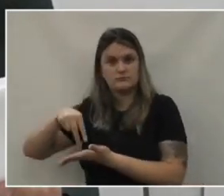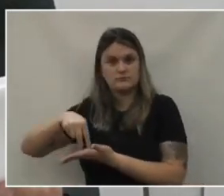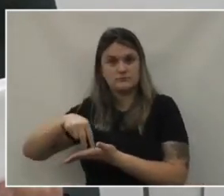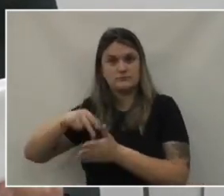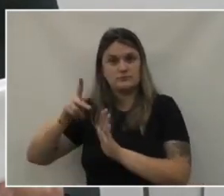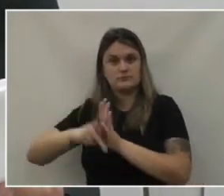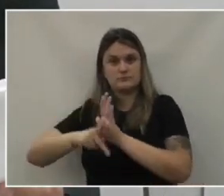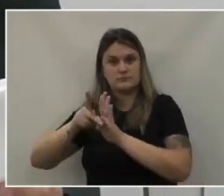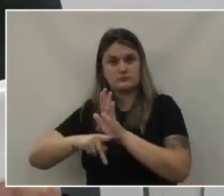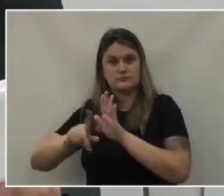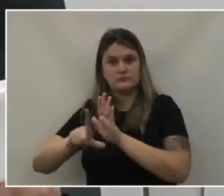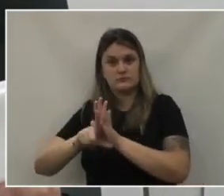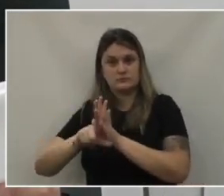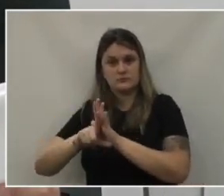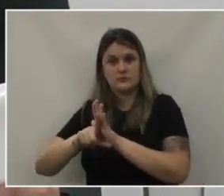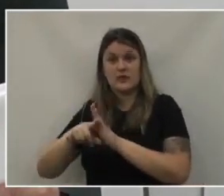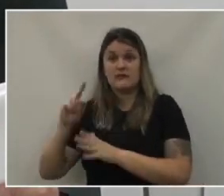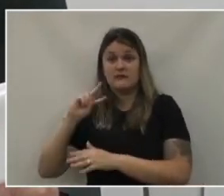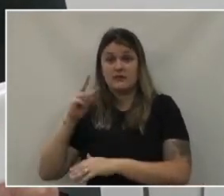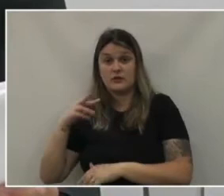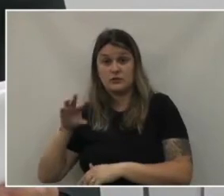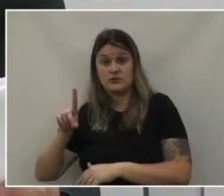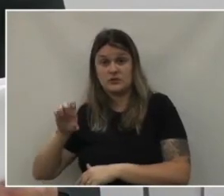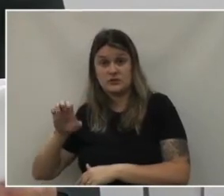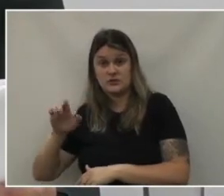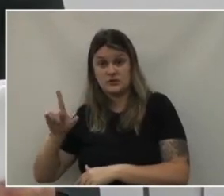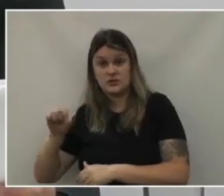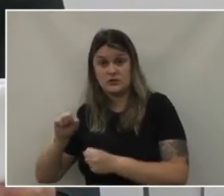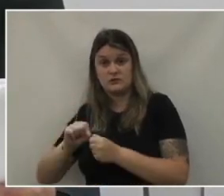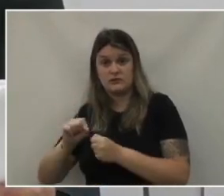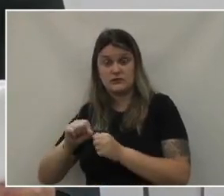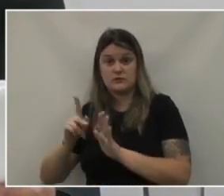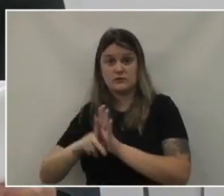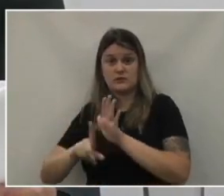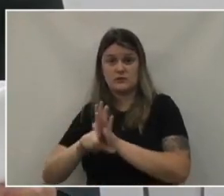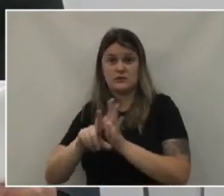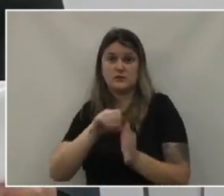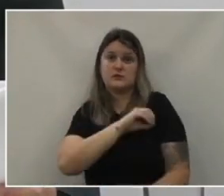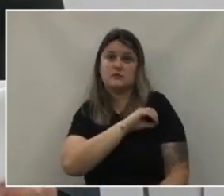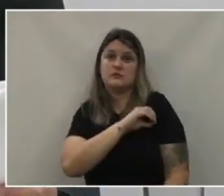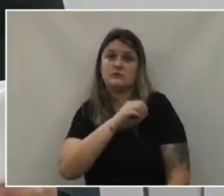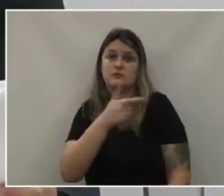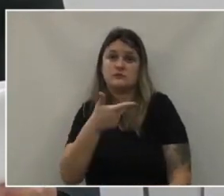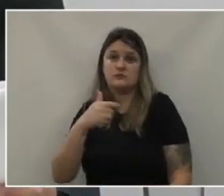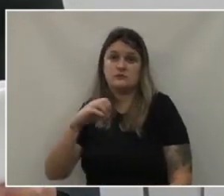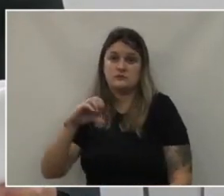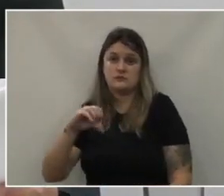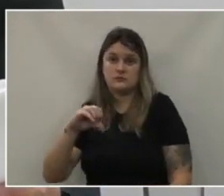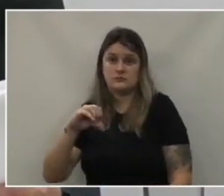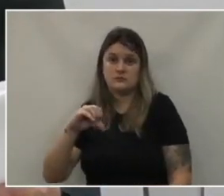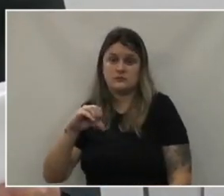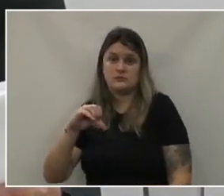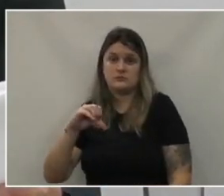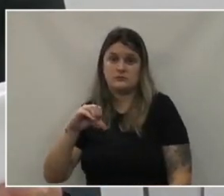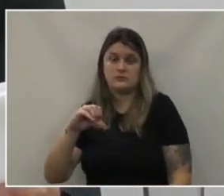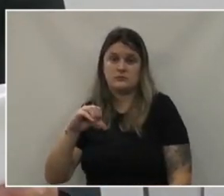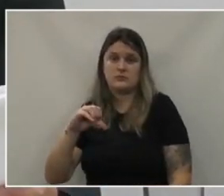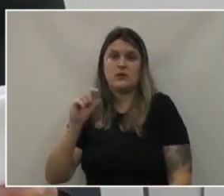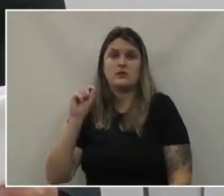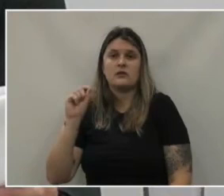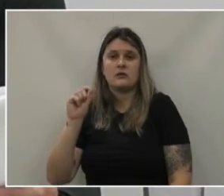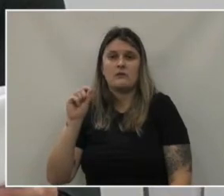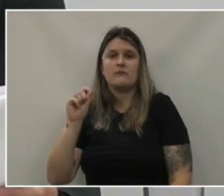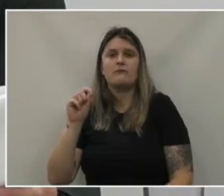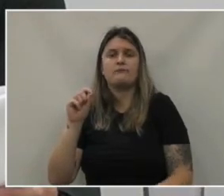projeto de autoria do vereador Diego, projeto número 29, e trazer o assunto que